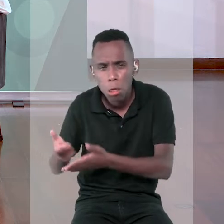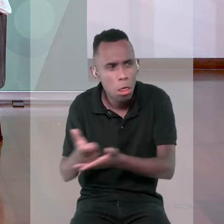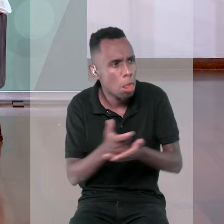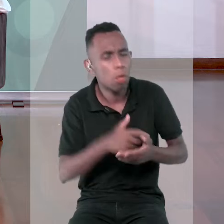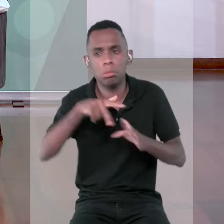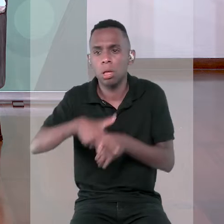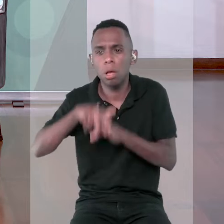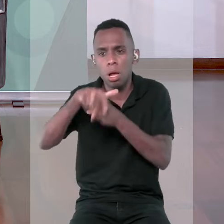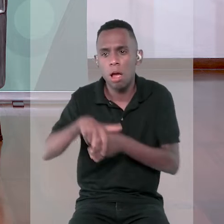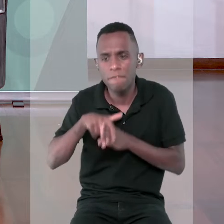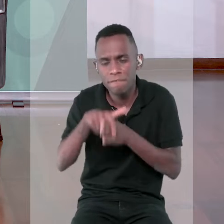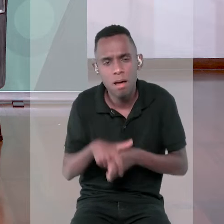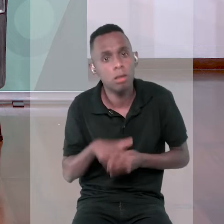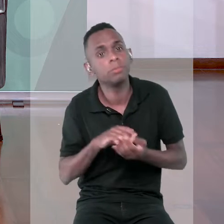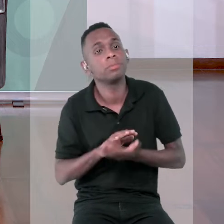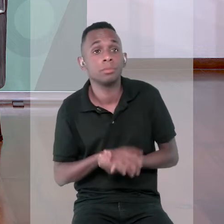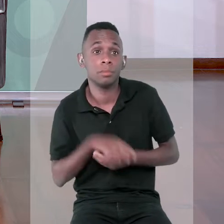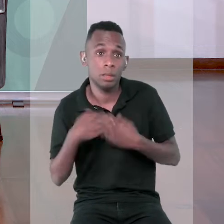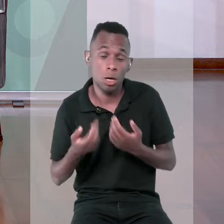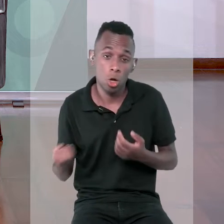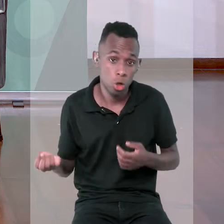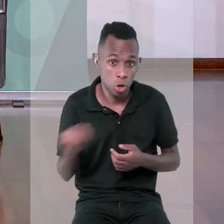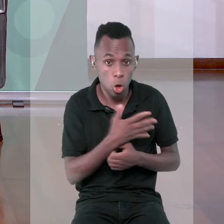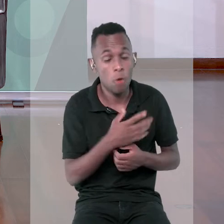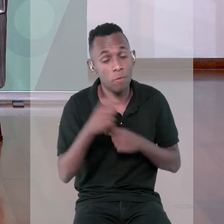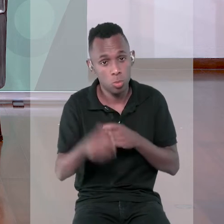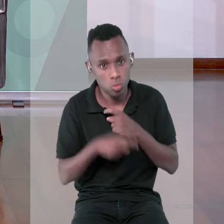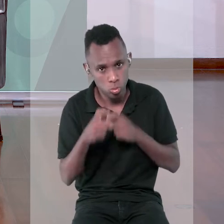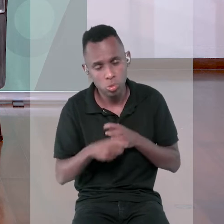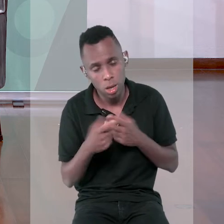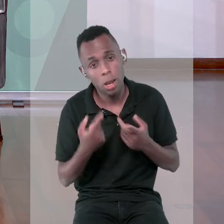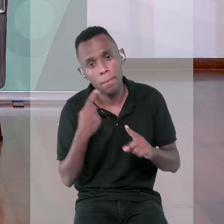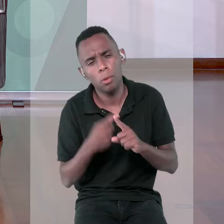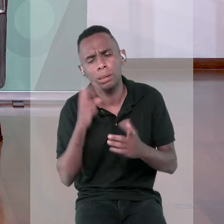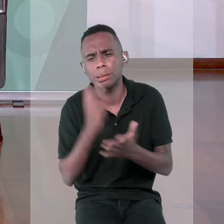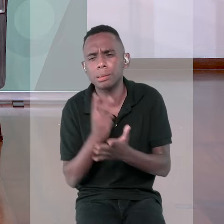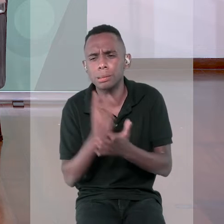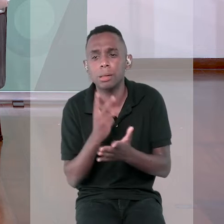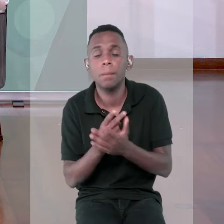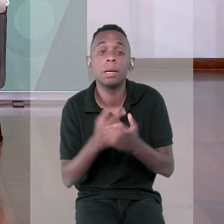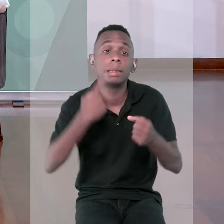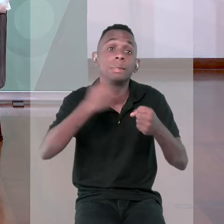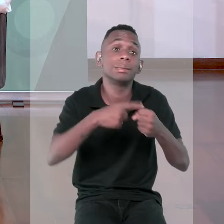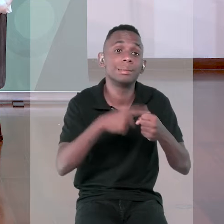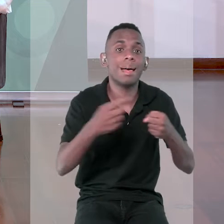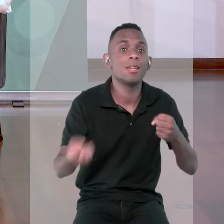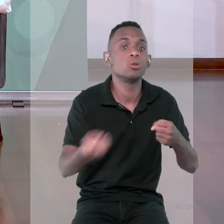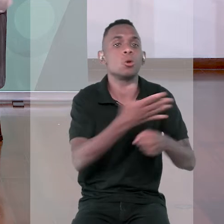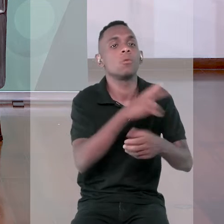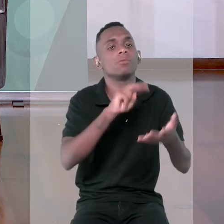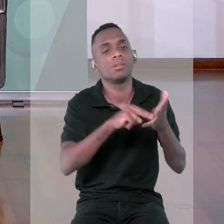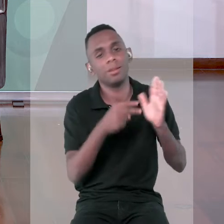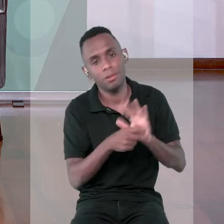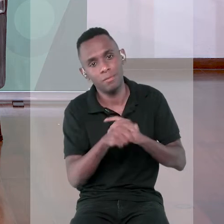cavalo, aquela história. E eu falo que é uma modernidade rural, parece uma contradição, porque a gente sempre associa a cidade com a modernidade, né?